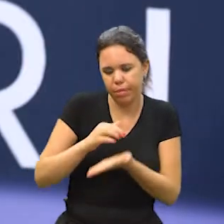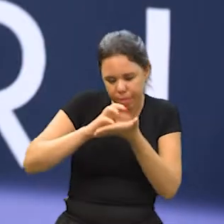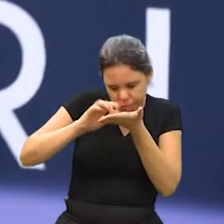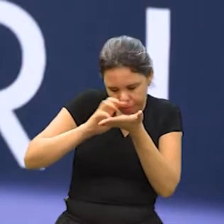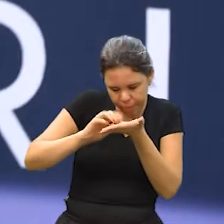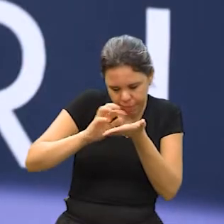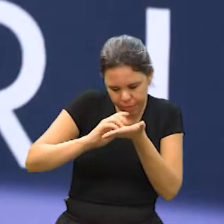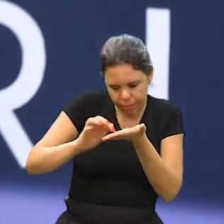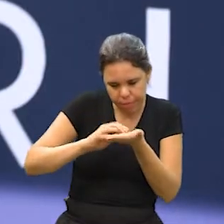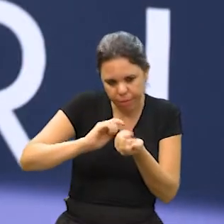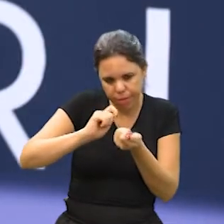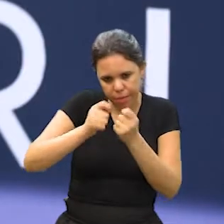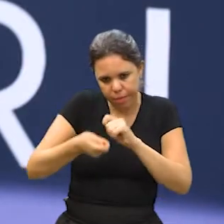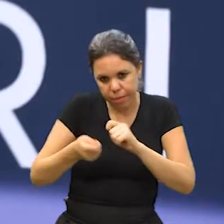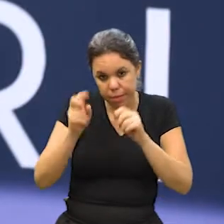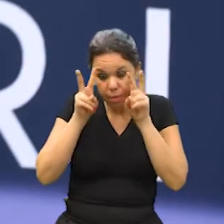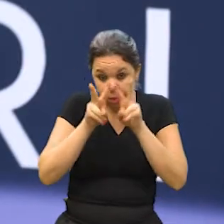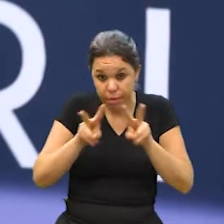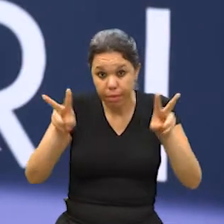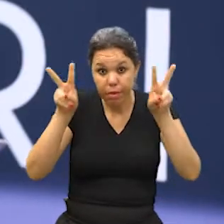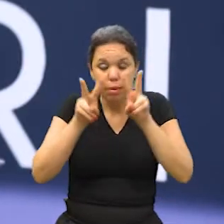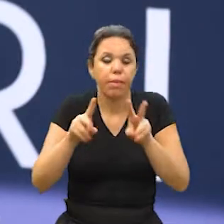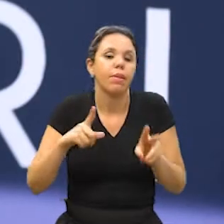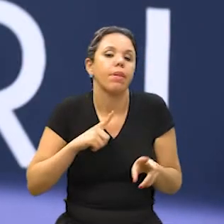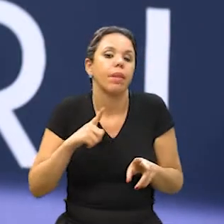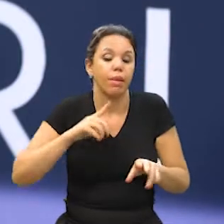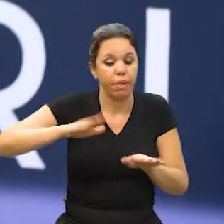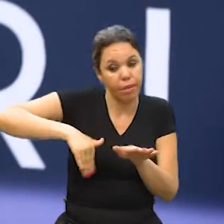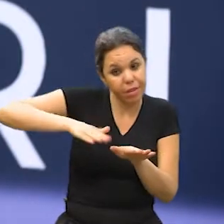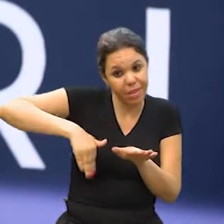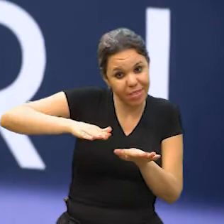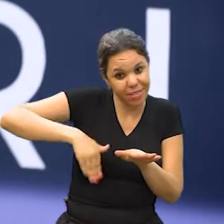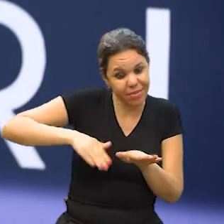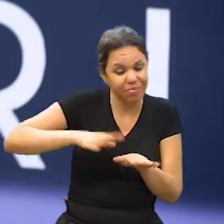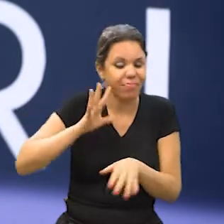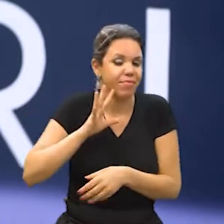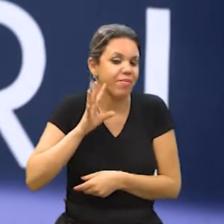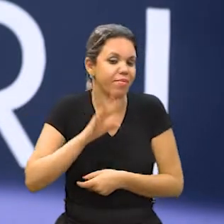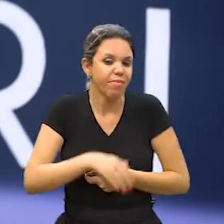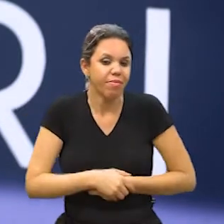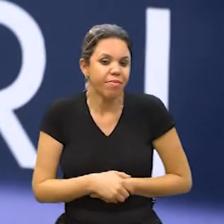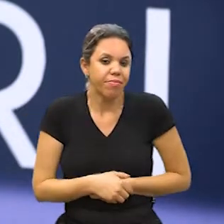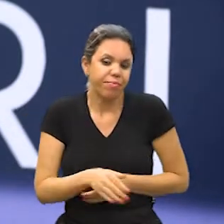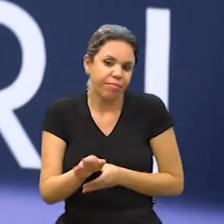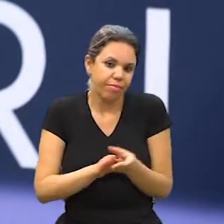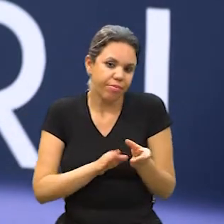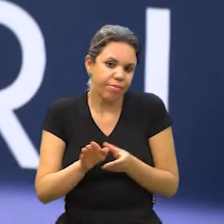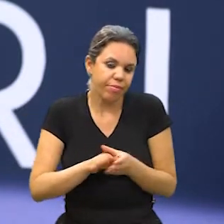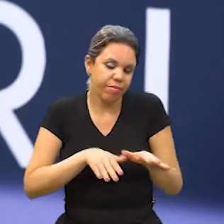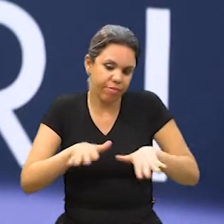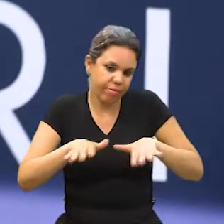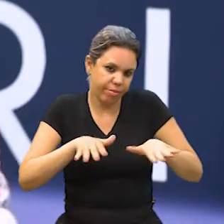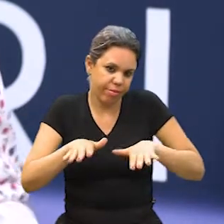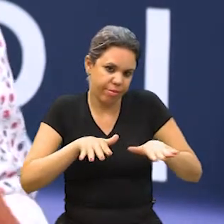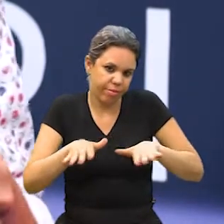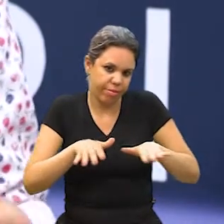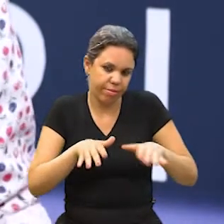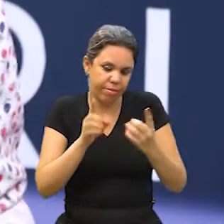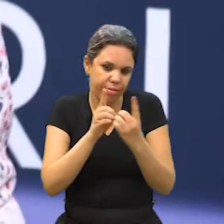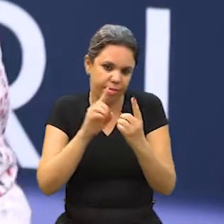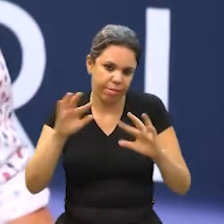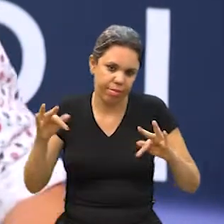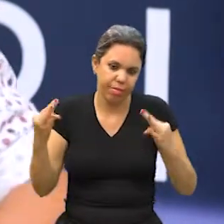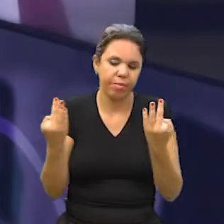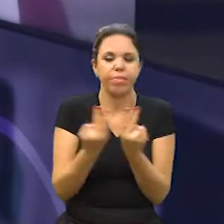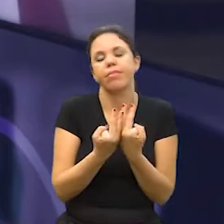em braille, reabilitação visual, tem também natação, isso é muito bacana, orientação para mobilidade, atendimento a